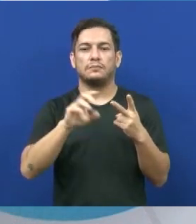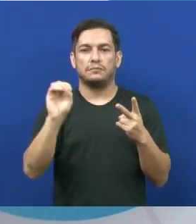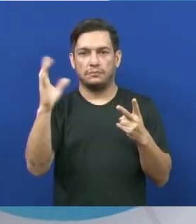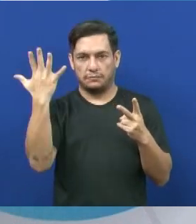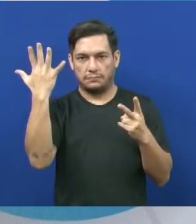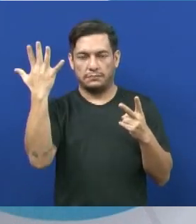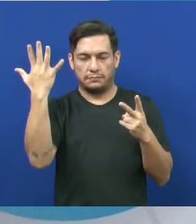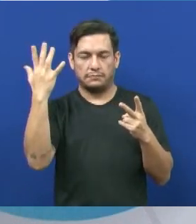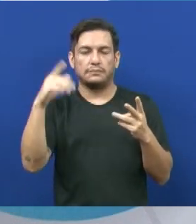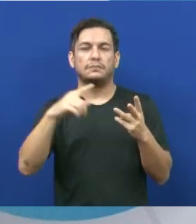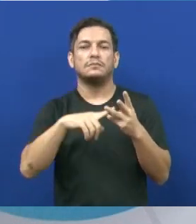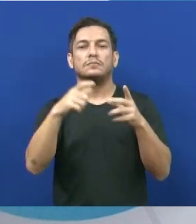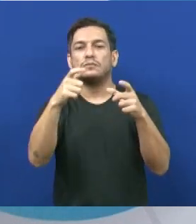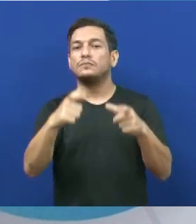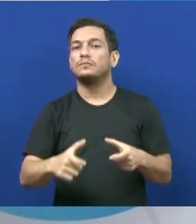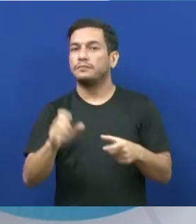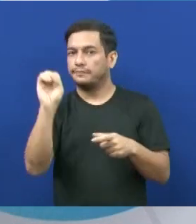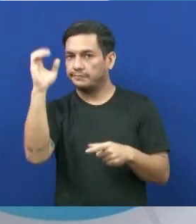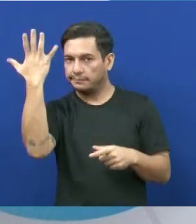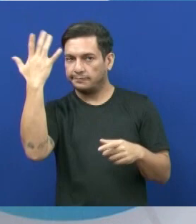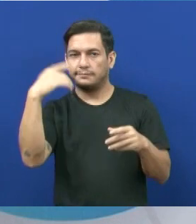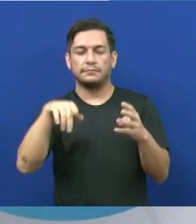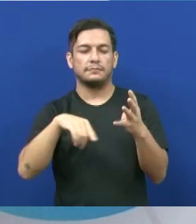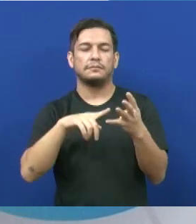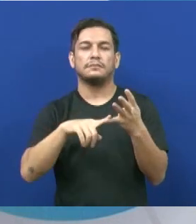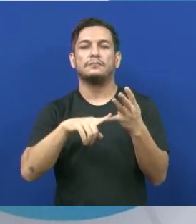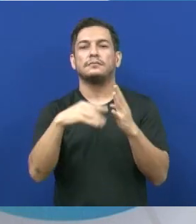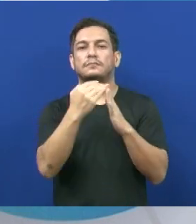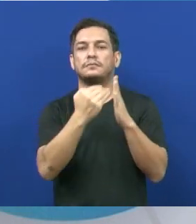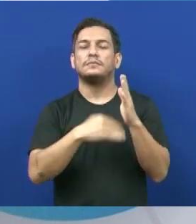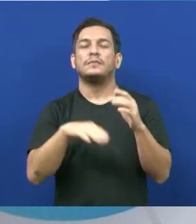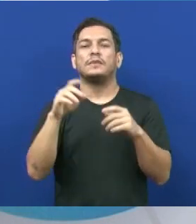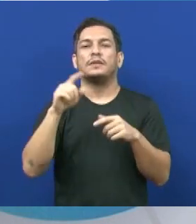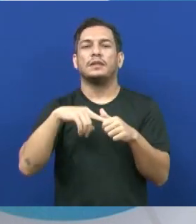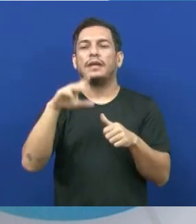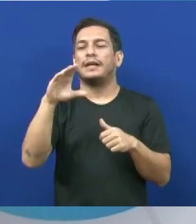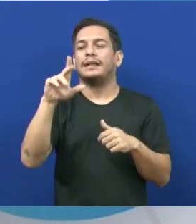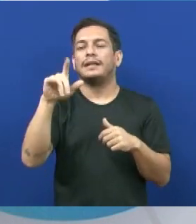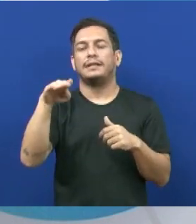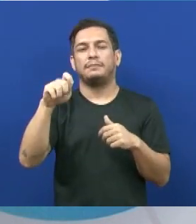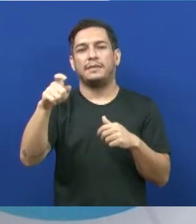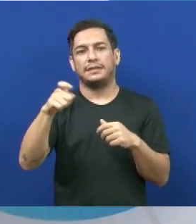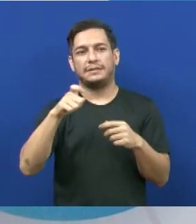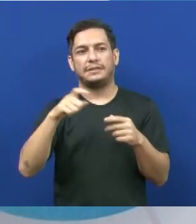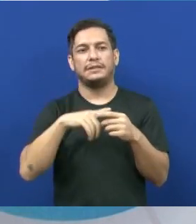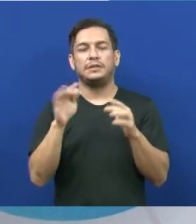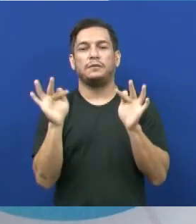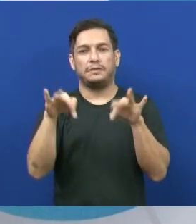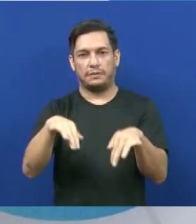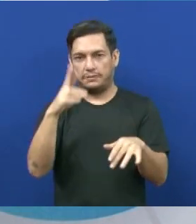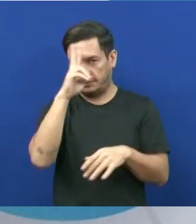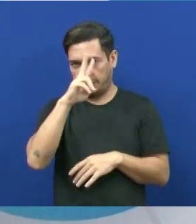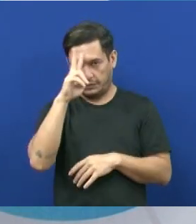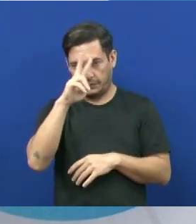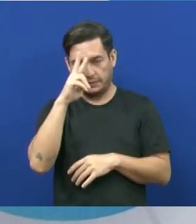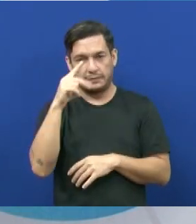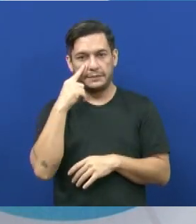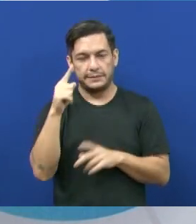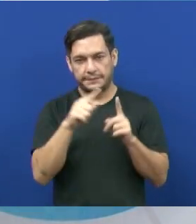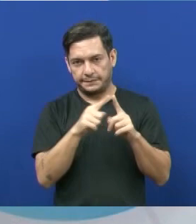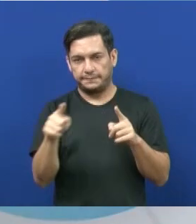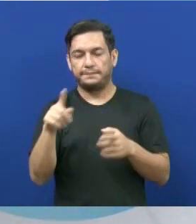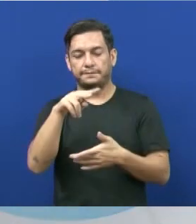situação que acontece o lugar onde acontece elementos como oi e o desfecho dessa história vamos